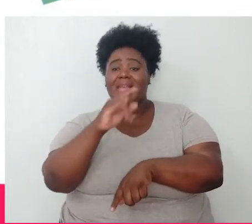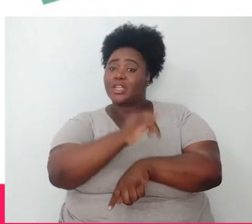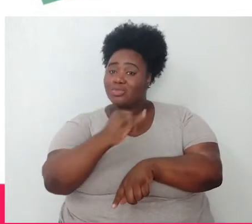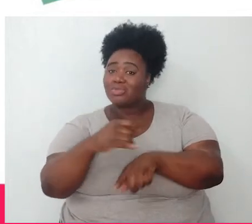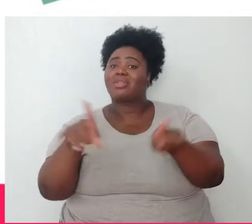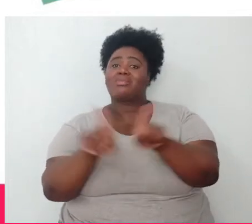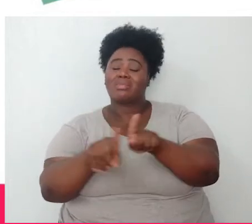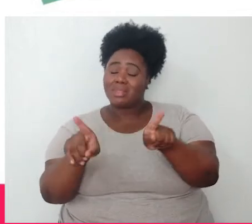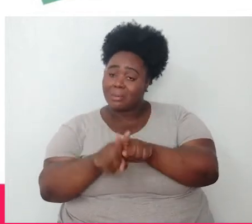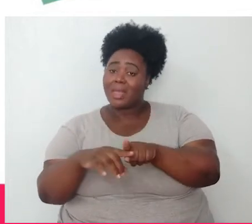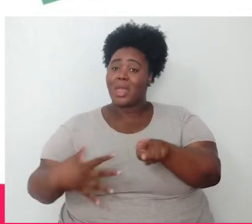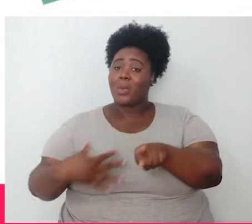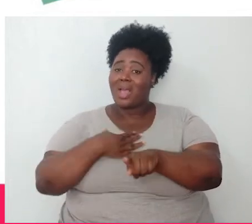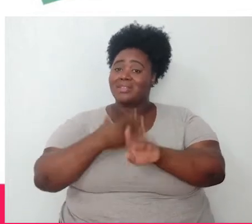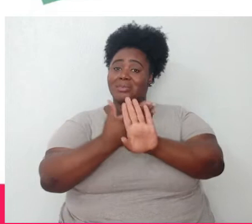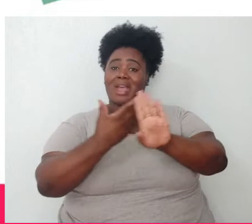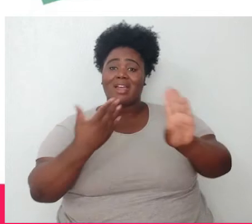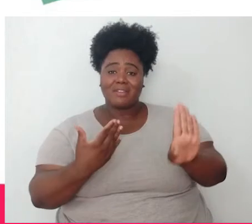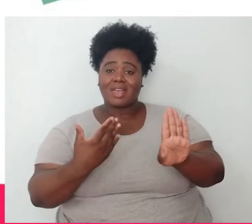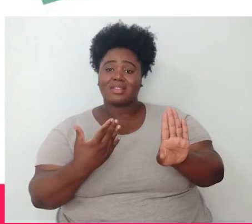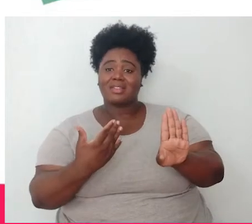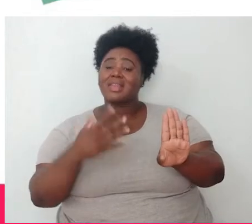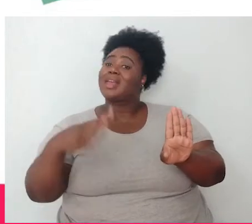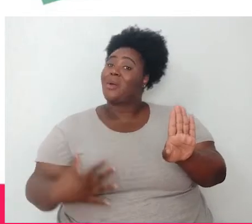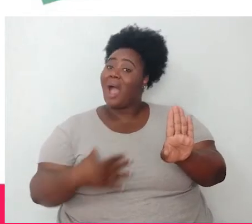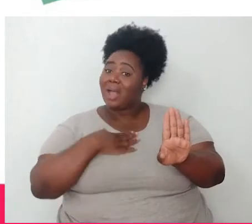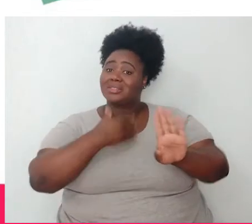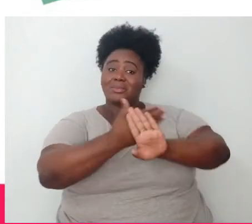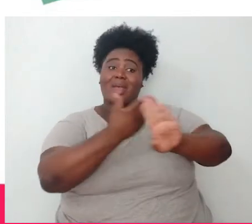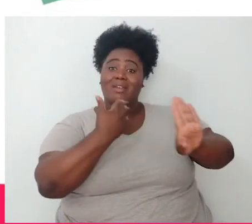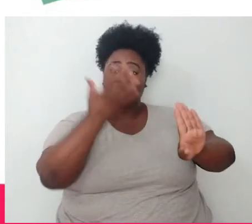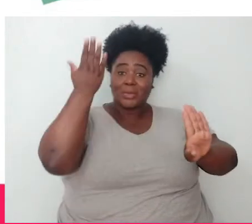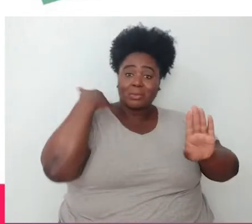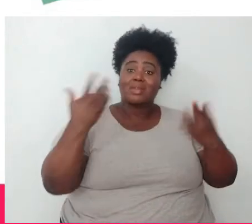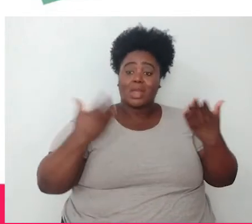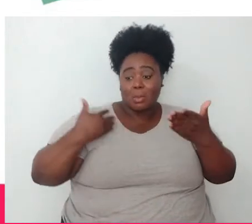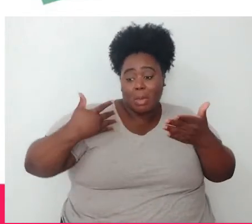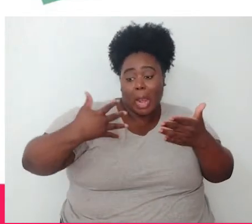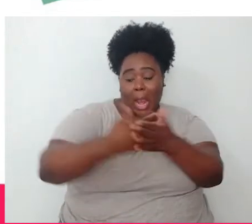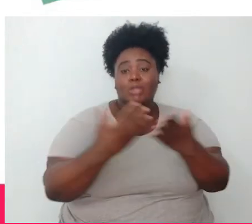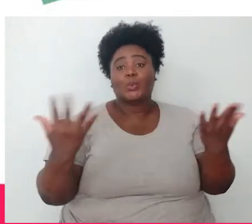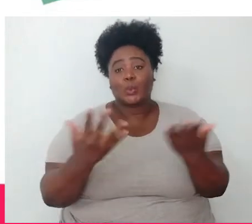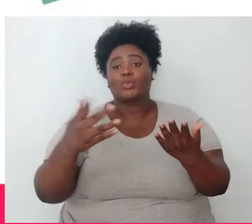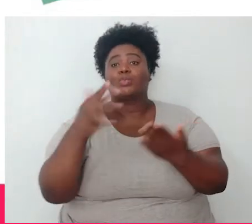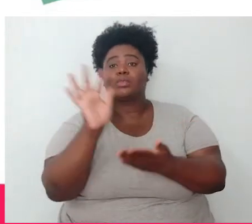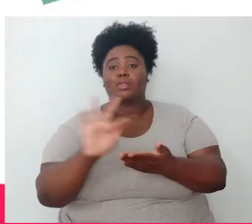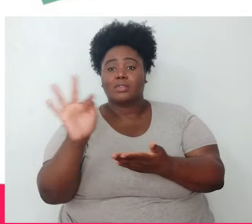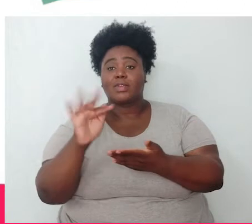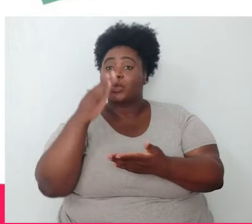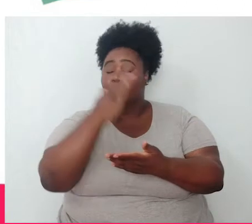institucional também, o racismo que segregou e ainda segrega corpos negros do meio acadêmico, dos